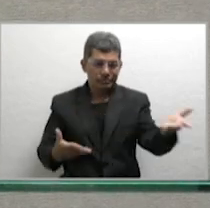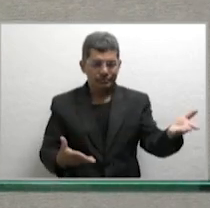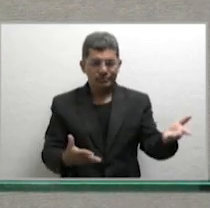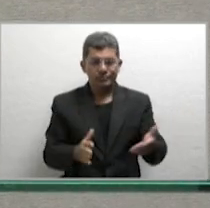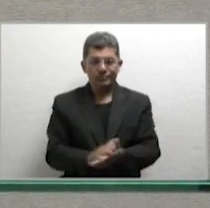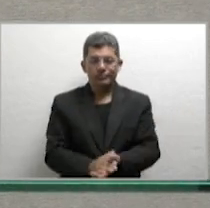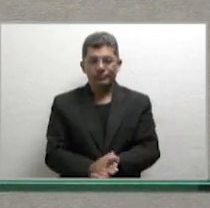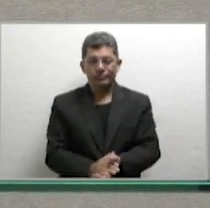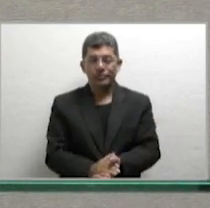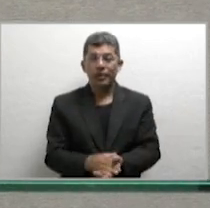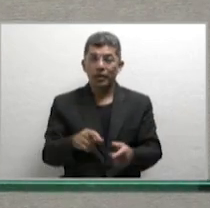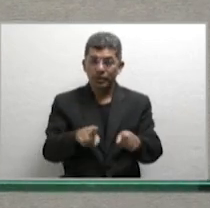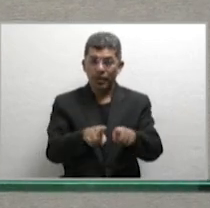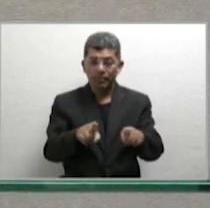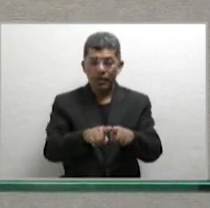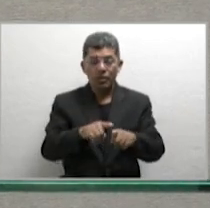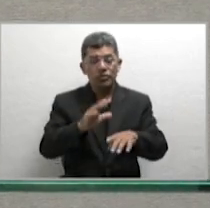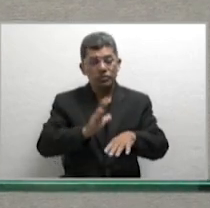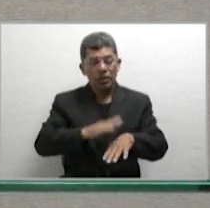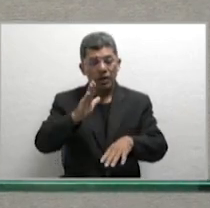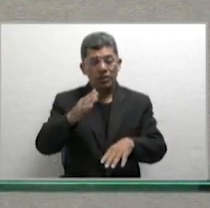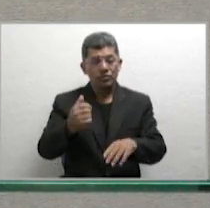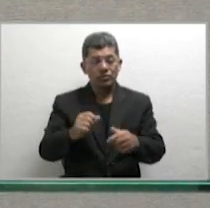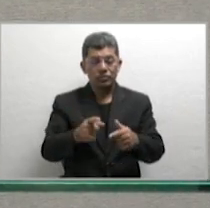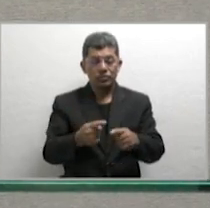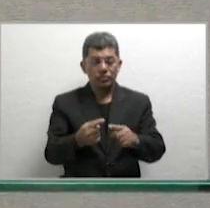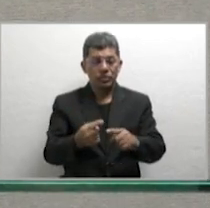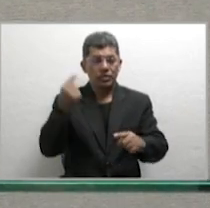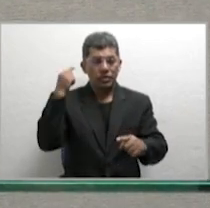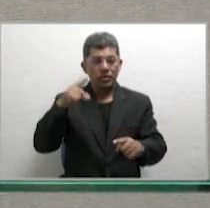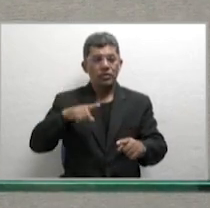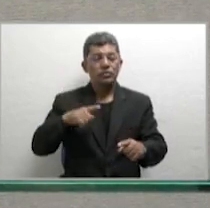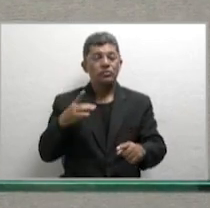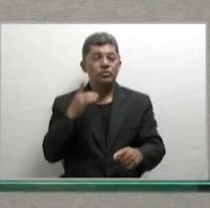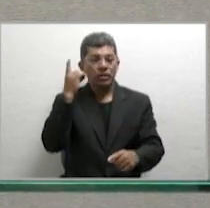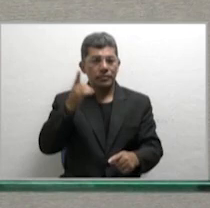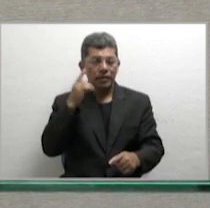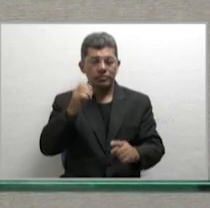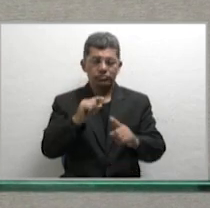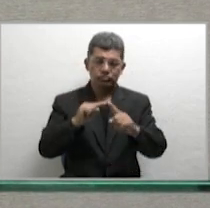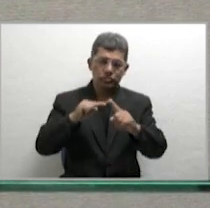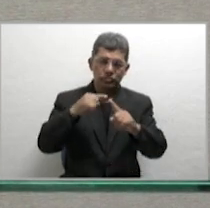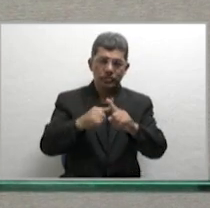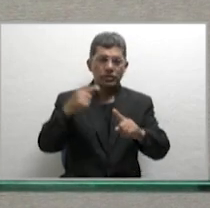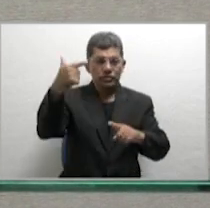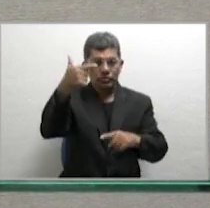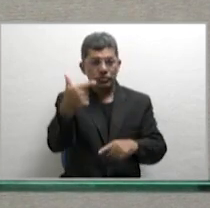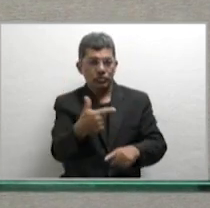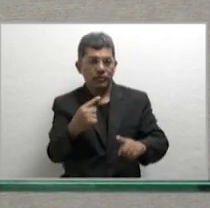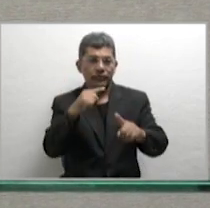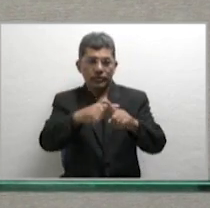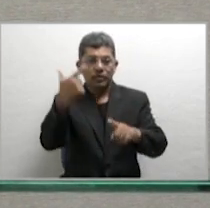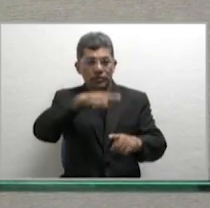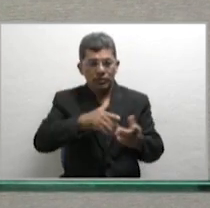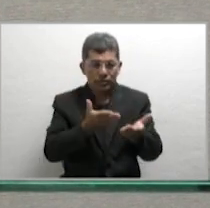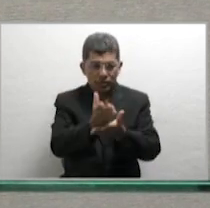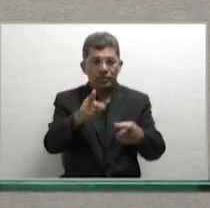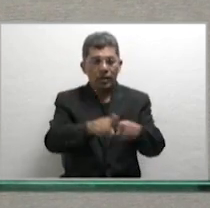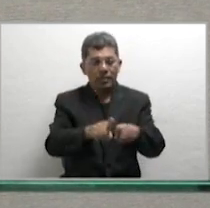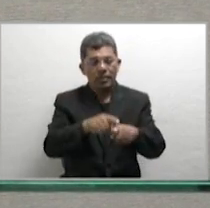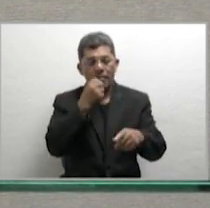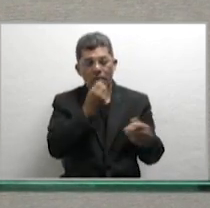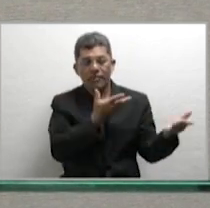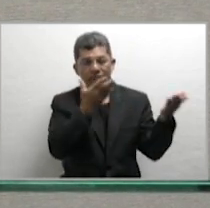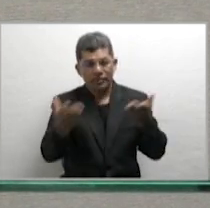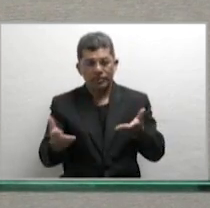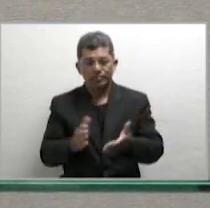da legislatura anterior também, que a gente possa debater aqui as soluções para o Amazonas. Mas